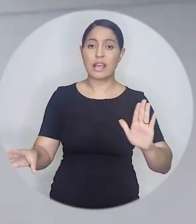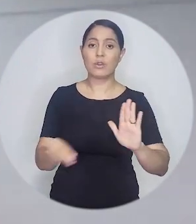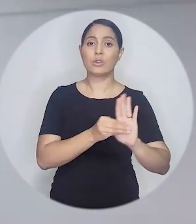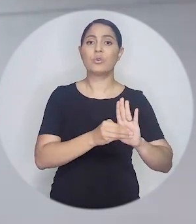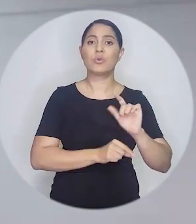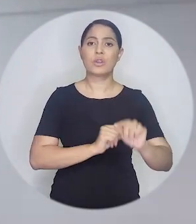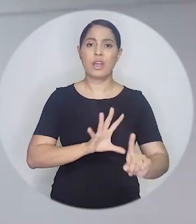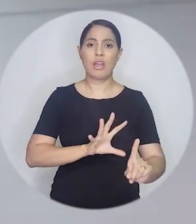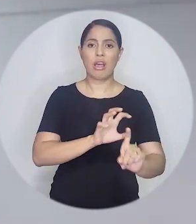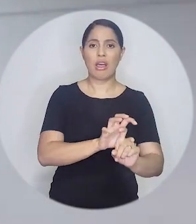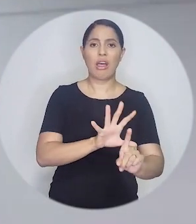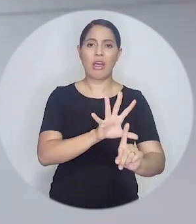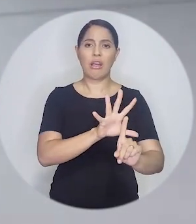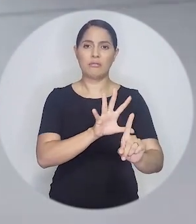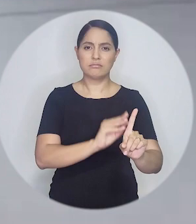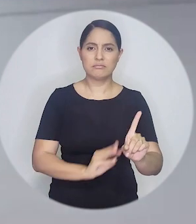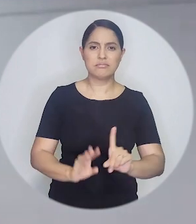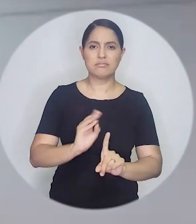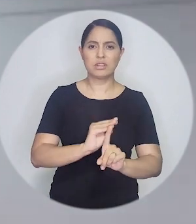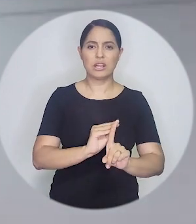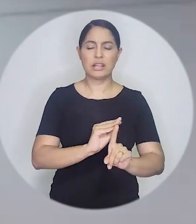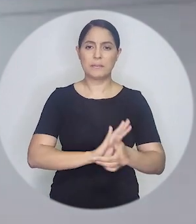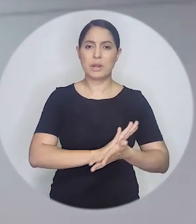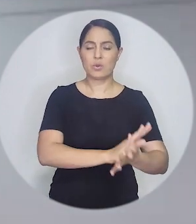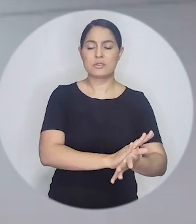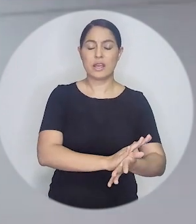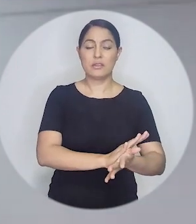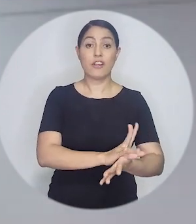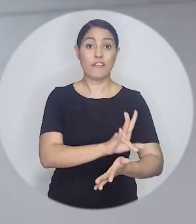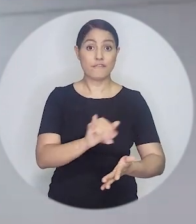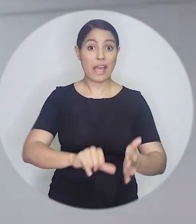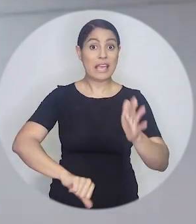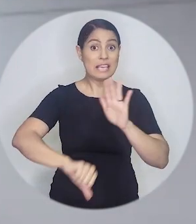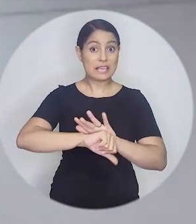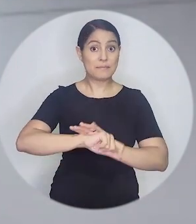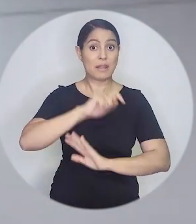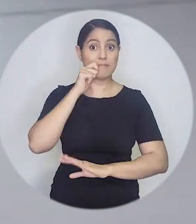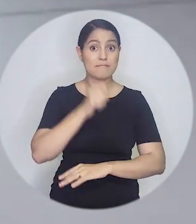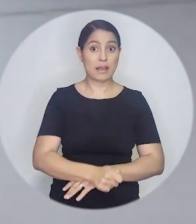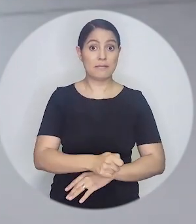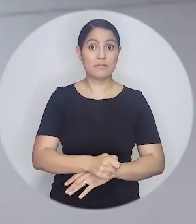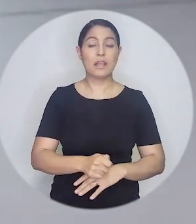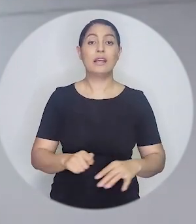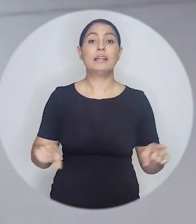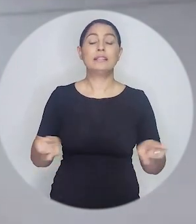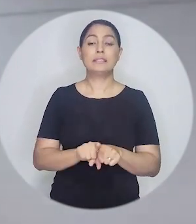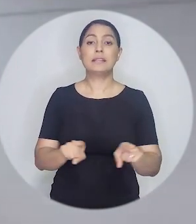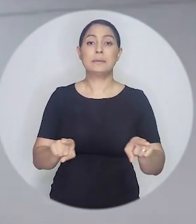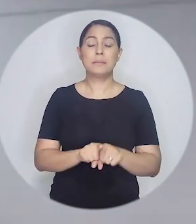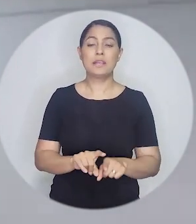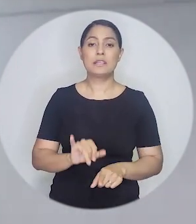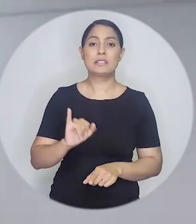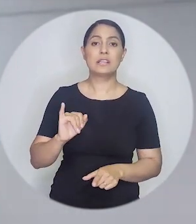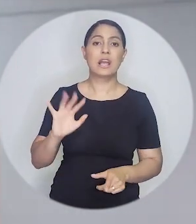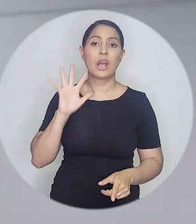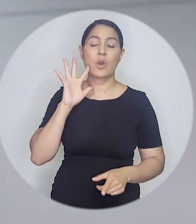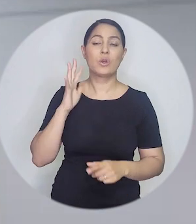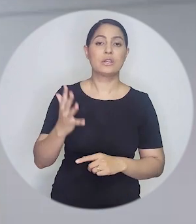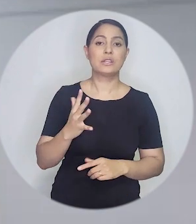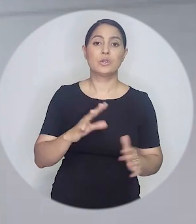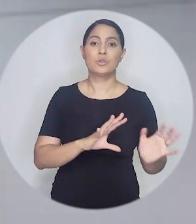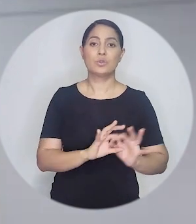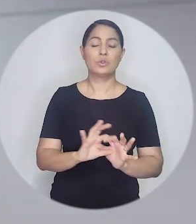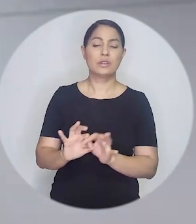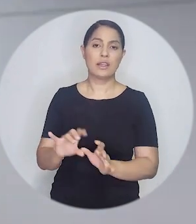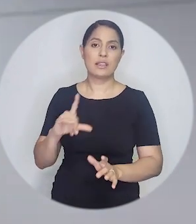ética do assédio moral, sexual e a discriminação. Então a gente vê que a OAB, dentro desse sistema de combate a todo e qualquer tipo de violência de